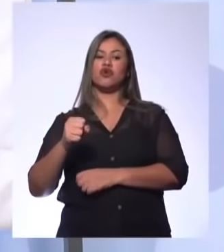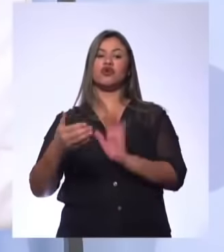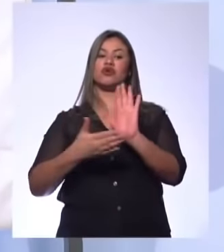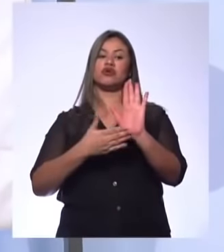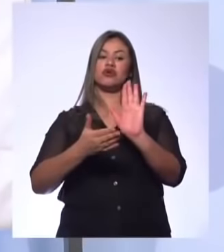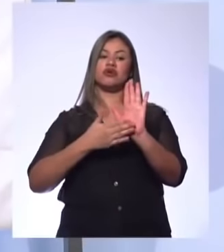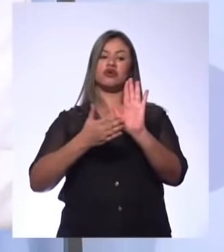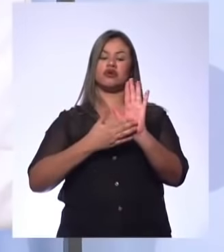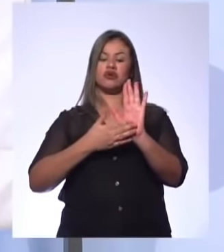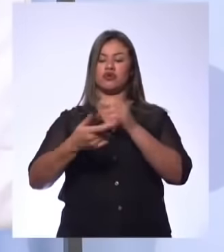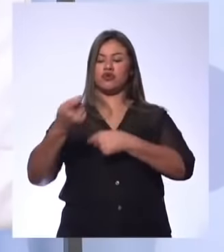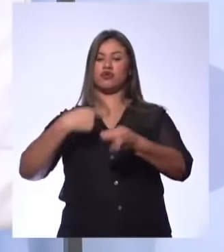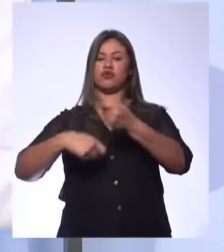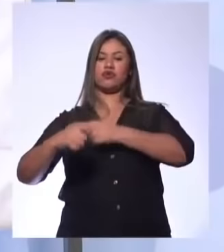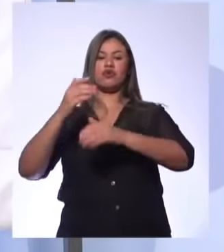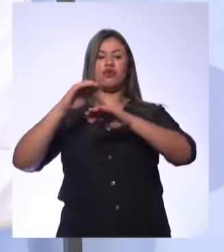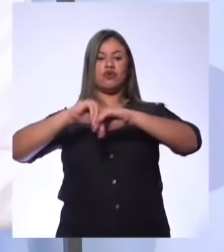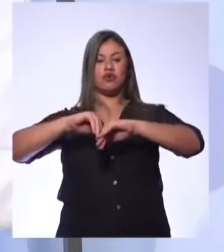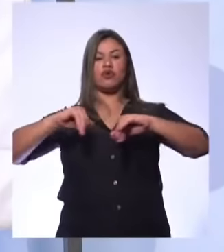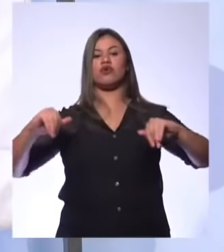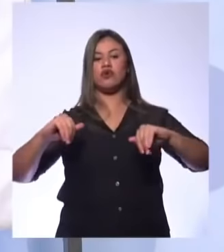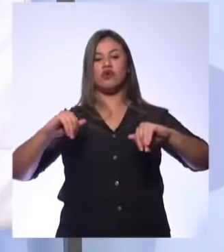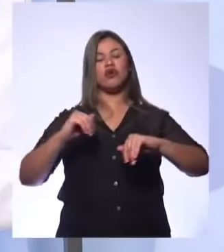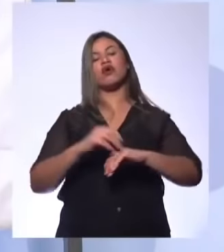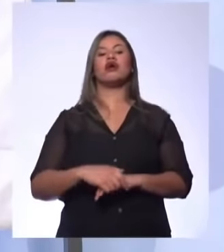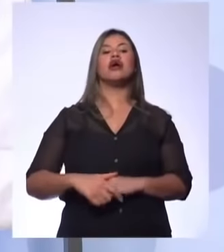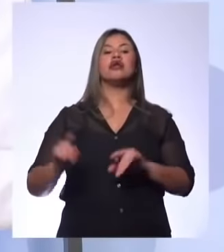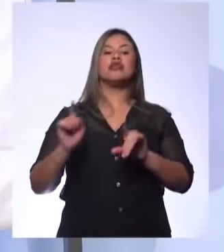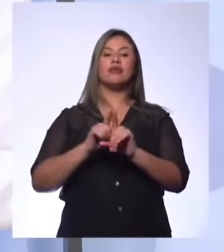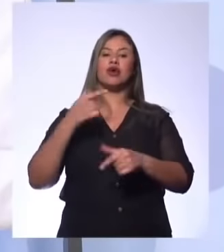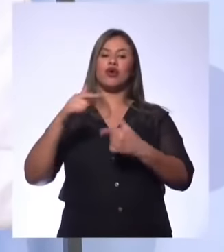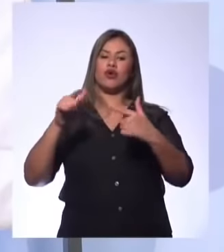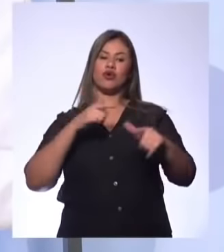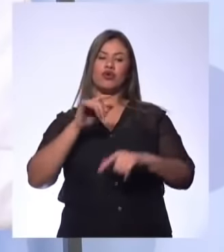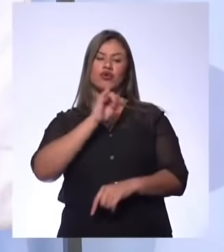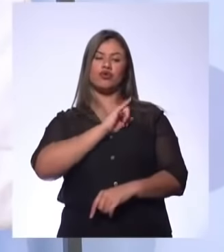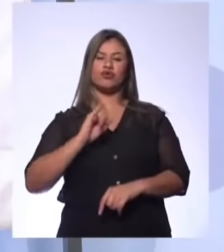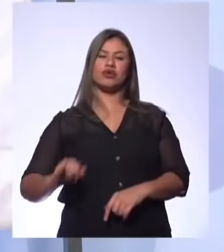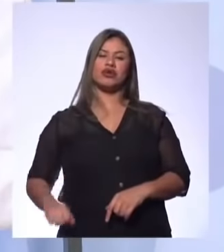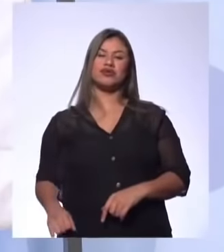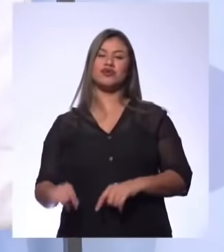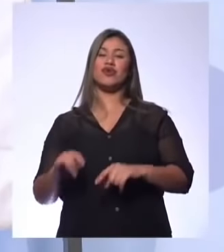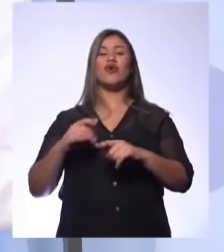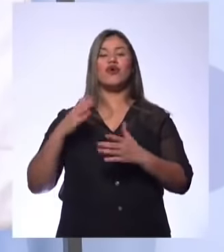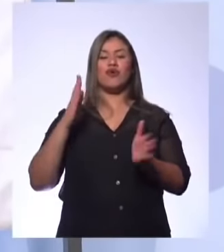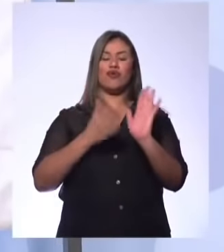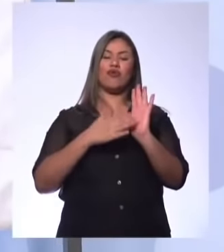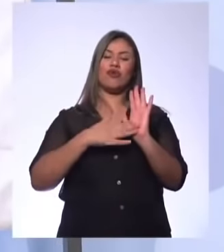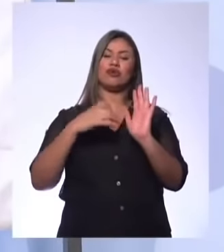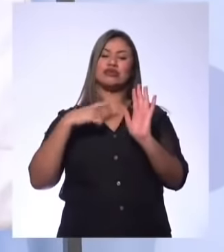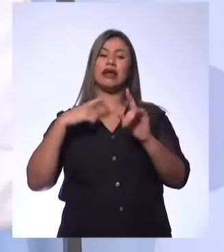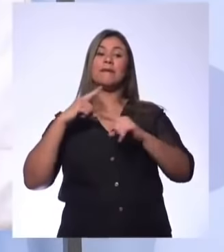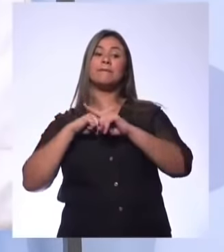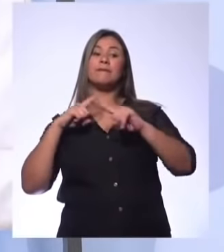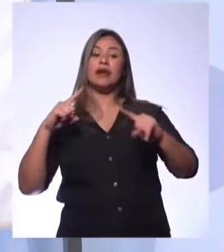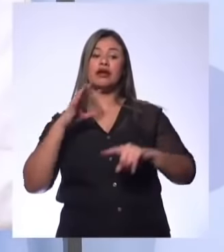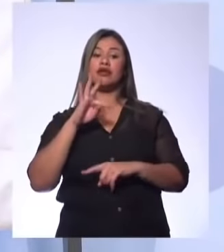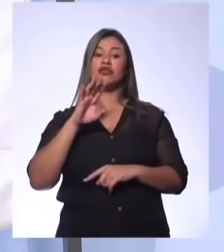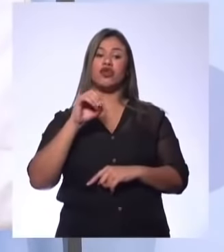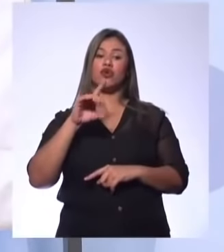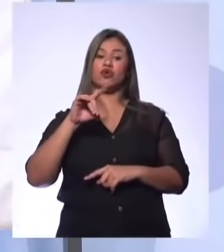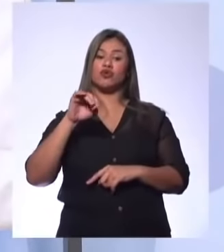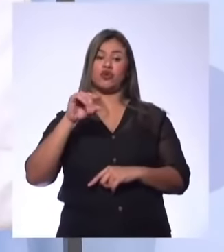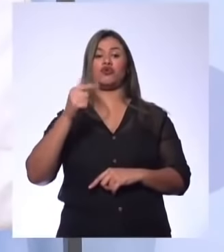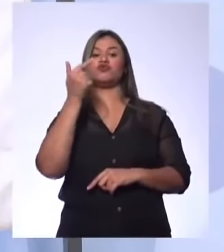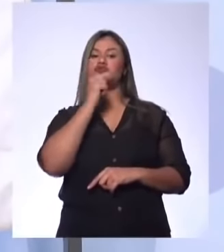divisão administrativa. Lembrando que outros imperadores também fizeram essa proposta, mas o Teodósio é o que, de fato, divide